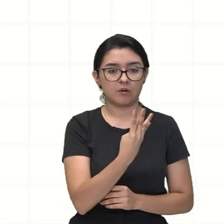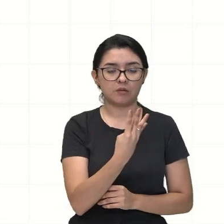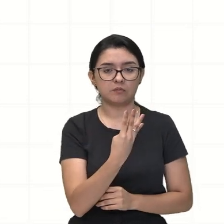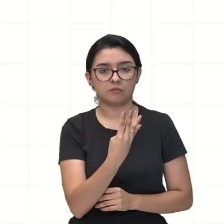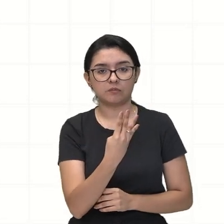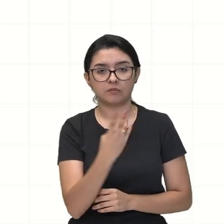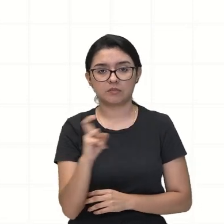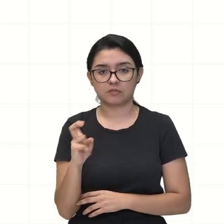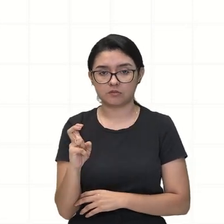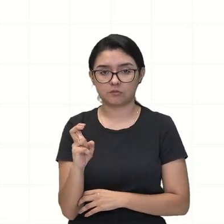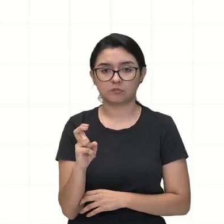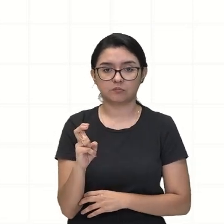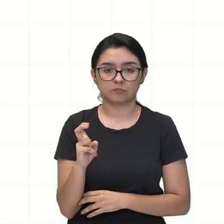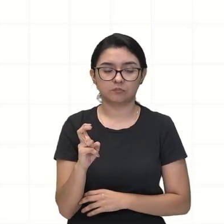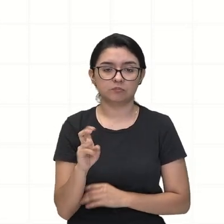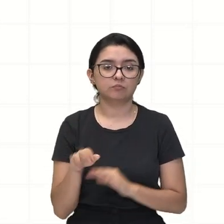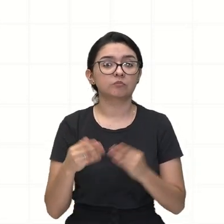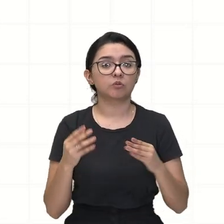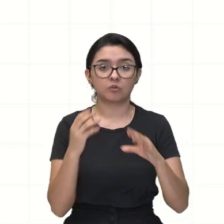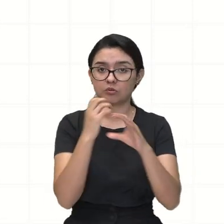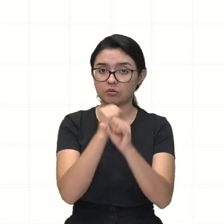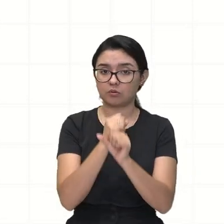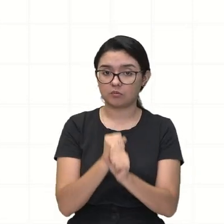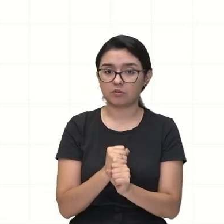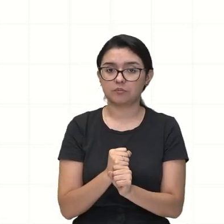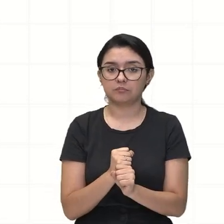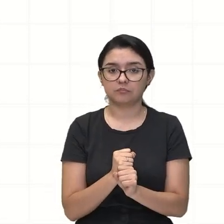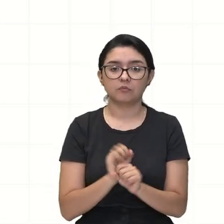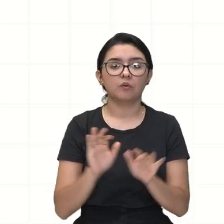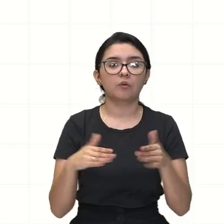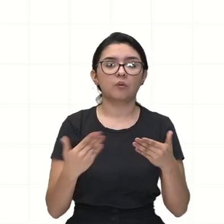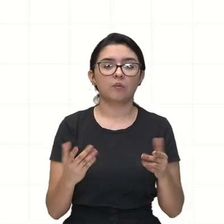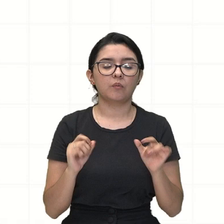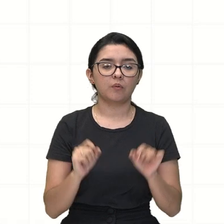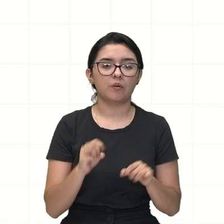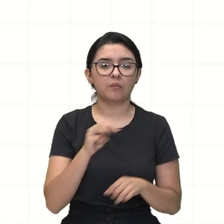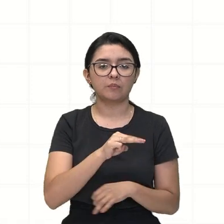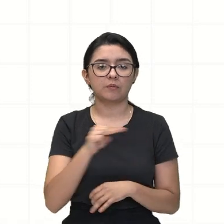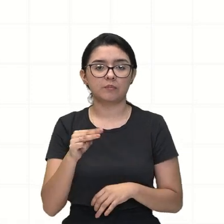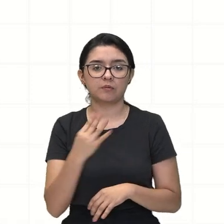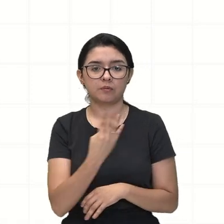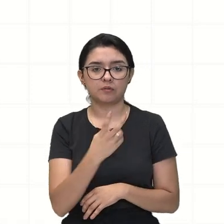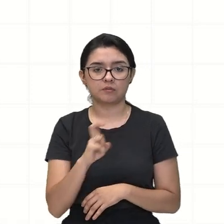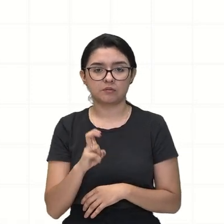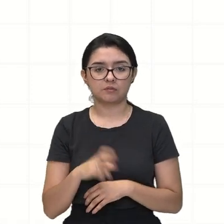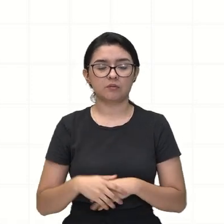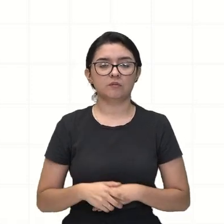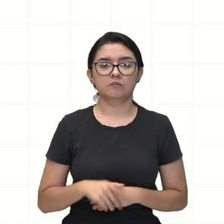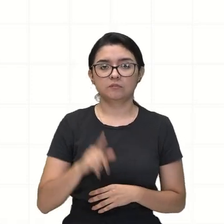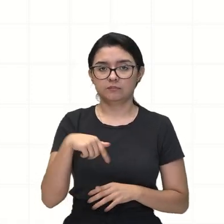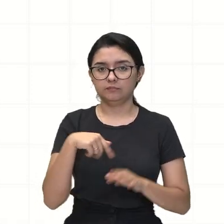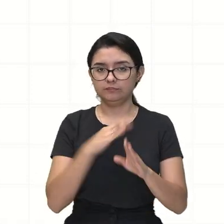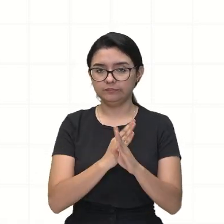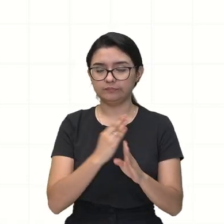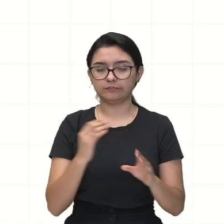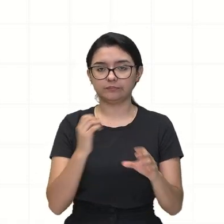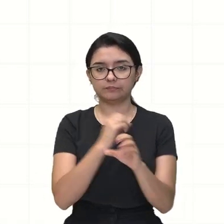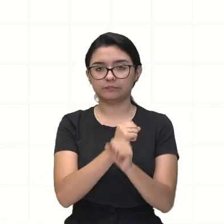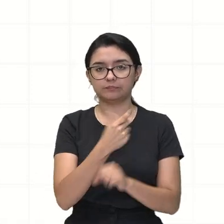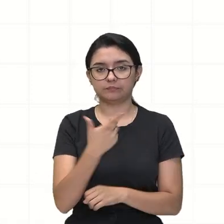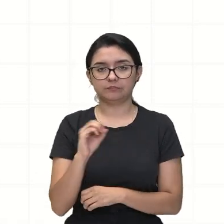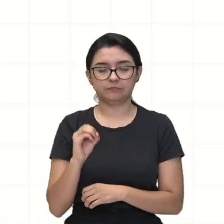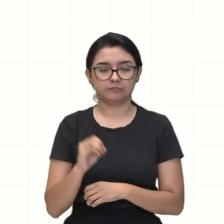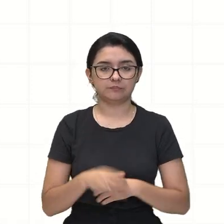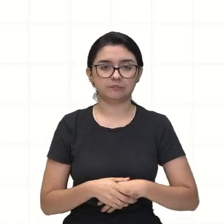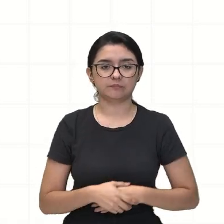e 5. Aí nós calculamos aqui. Qual é o MMC de 4 e 5? Fizemos a